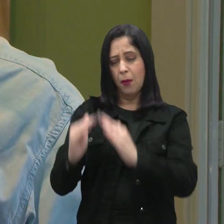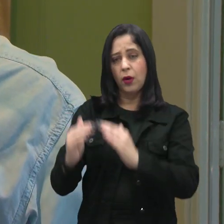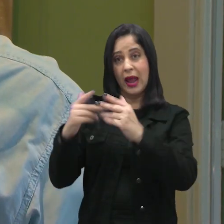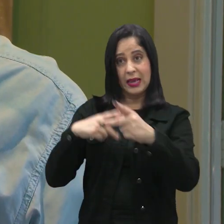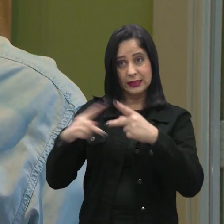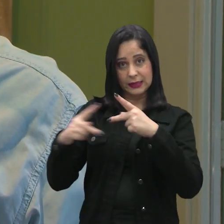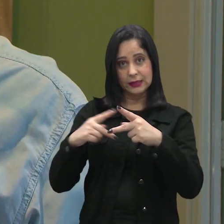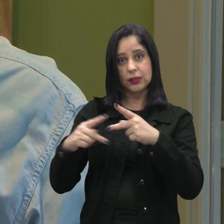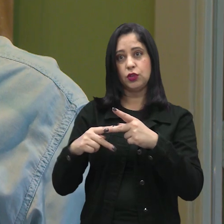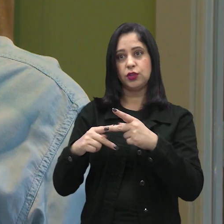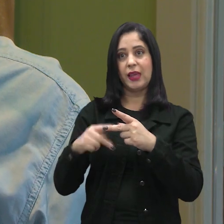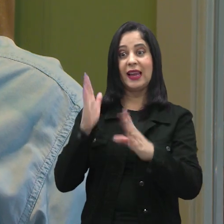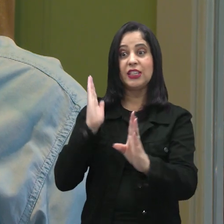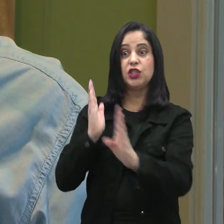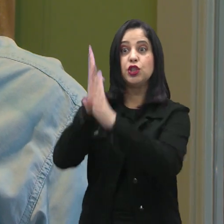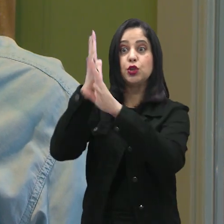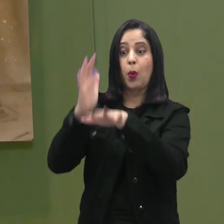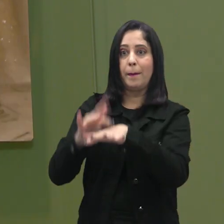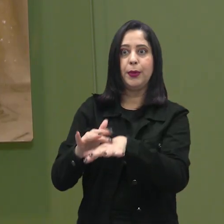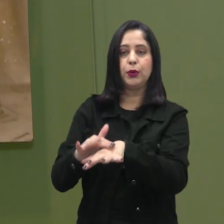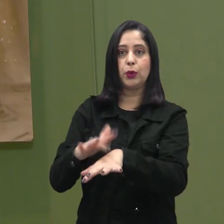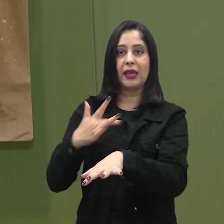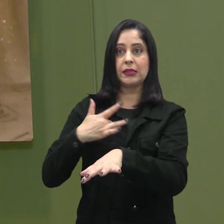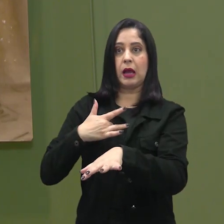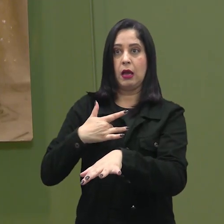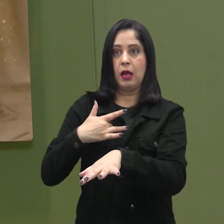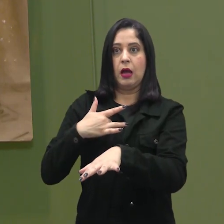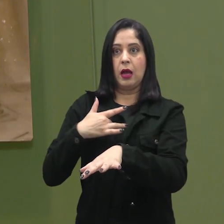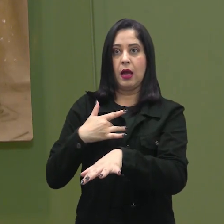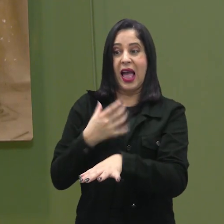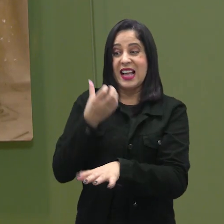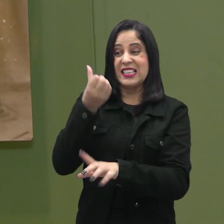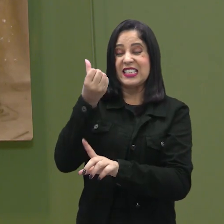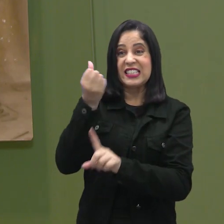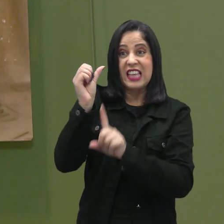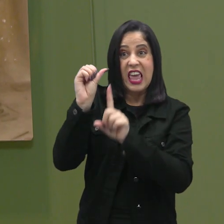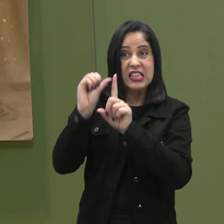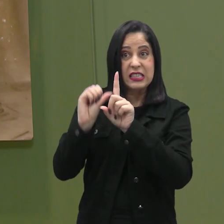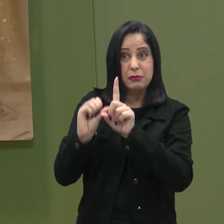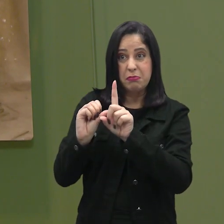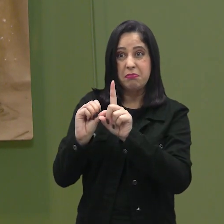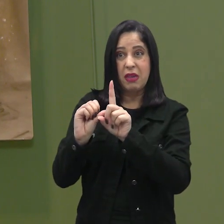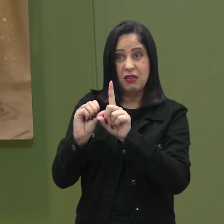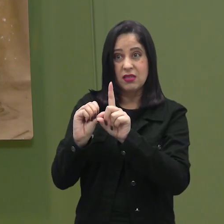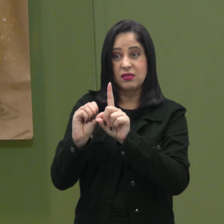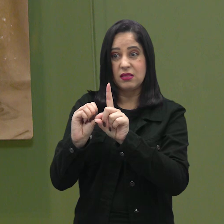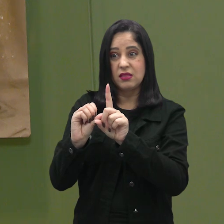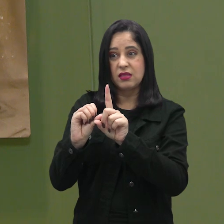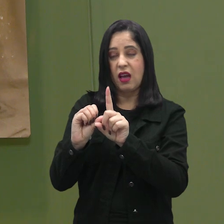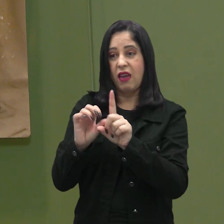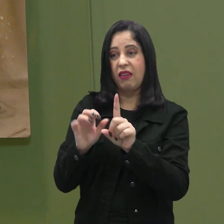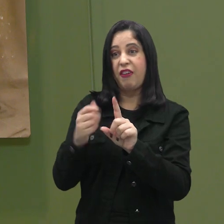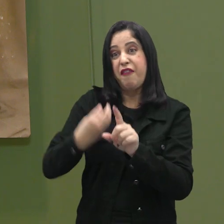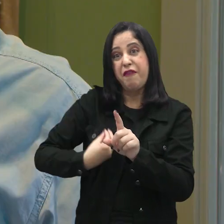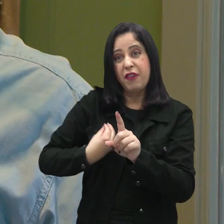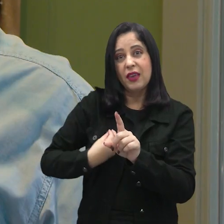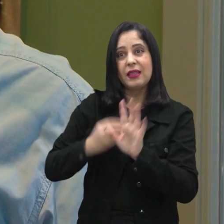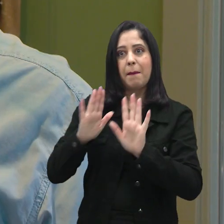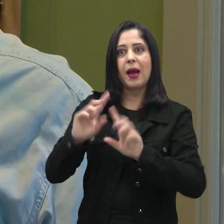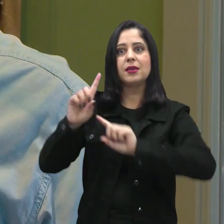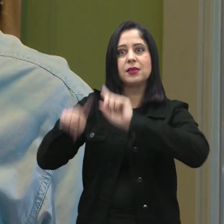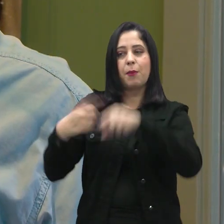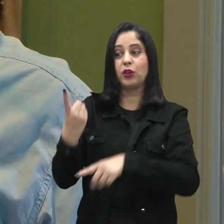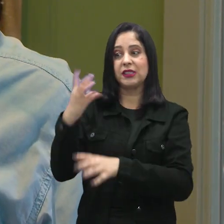região. Em São José, diagnosticado com tuberculose, por 6 meses, vai viver aproximadamente 10 anos de uma